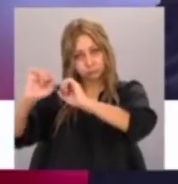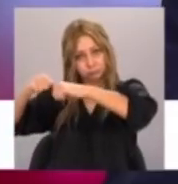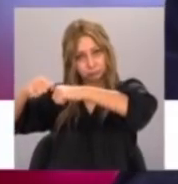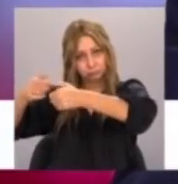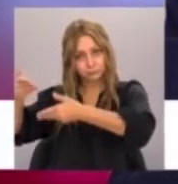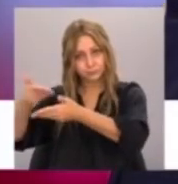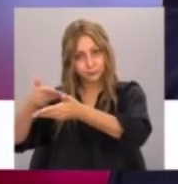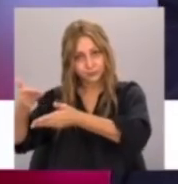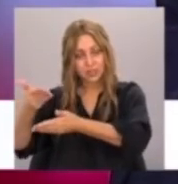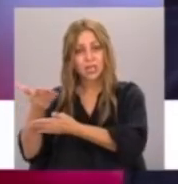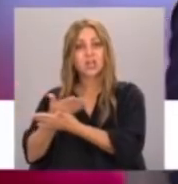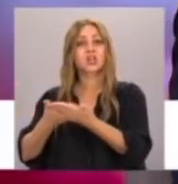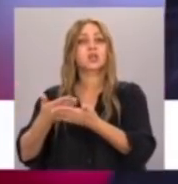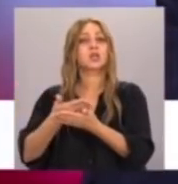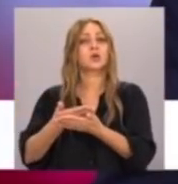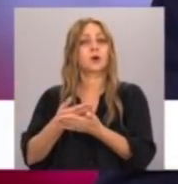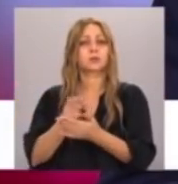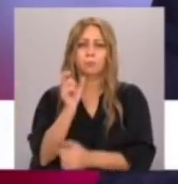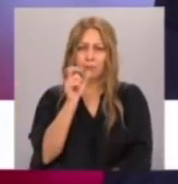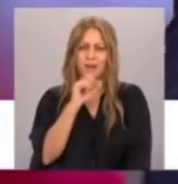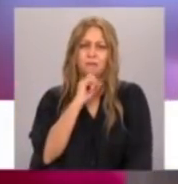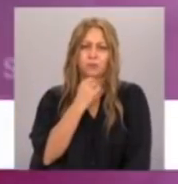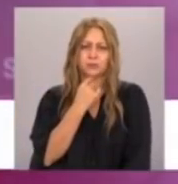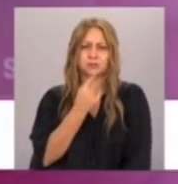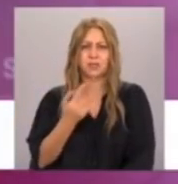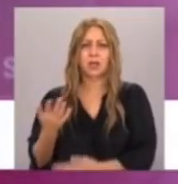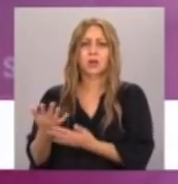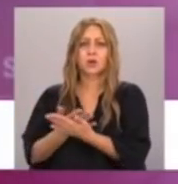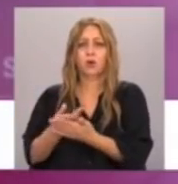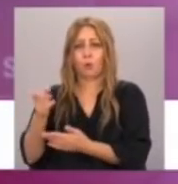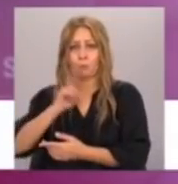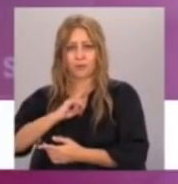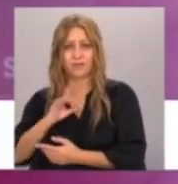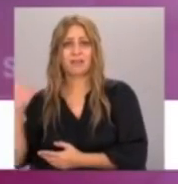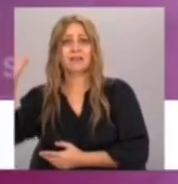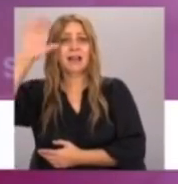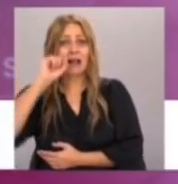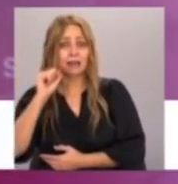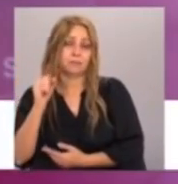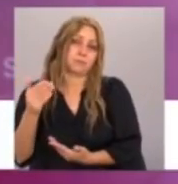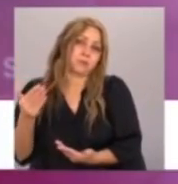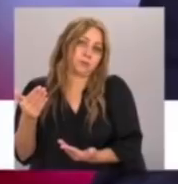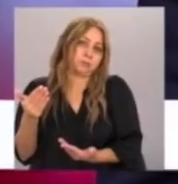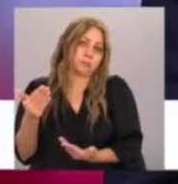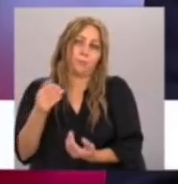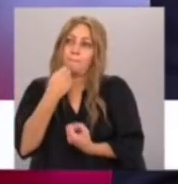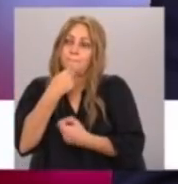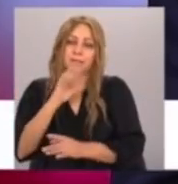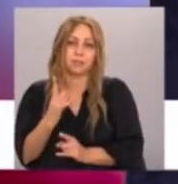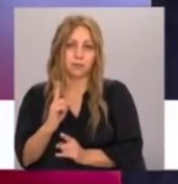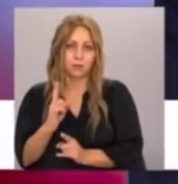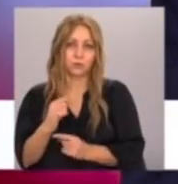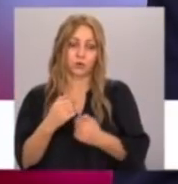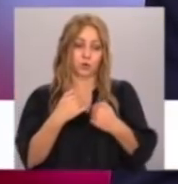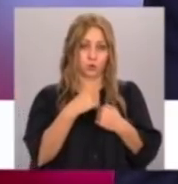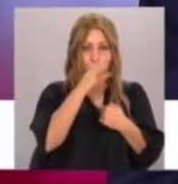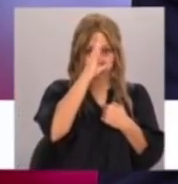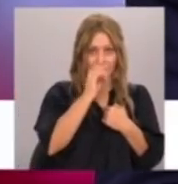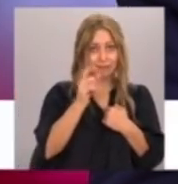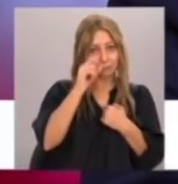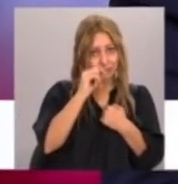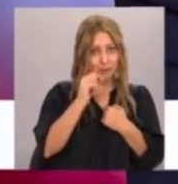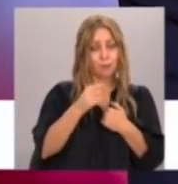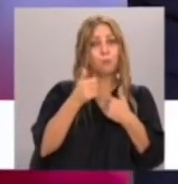palavra um negócio porque o negócio é quando ganham os dois o privado ganha pois mal fora sua privadinha para perder dinheiro e nós ganhamos ganhamos